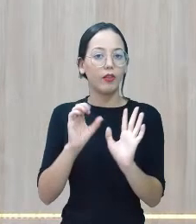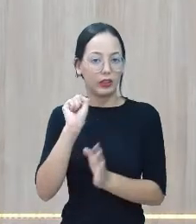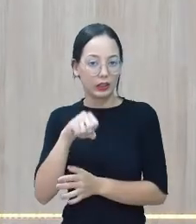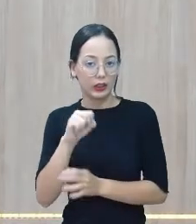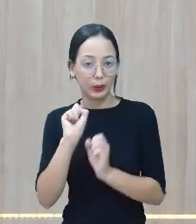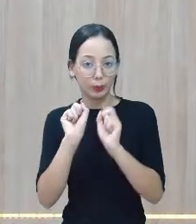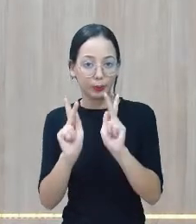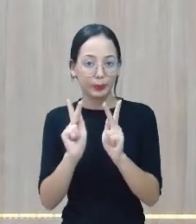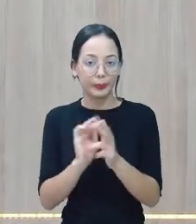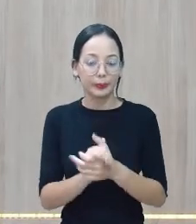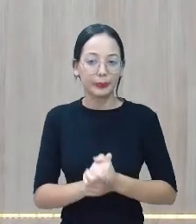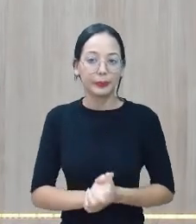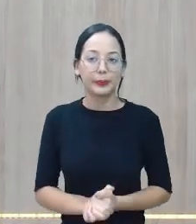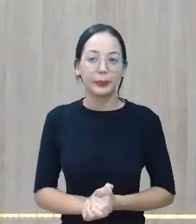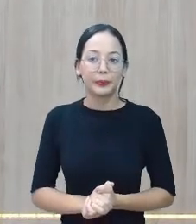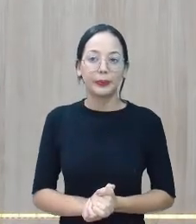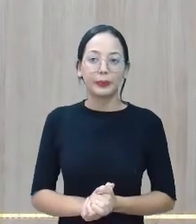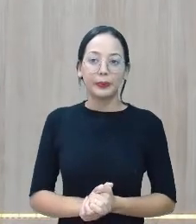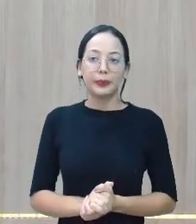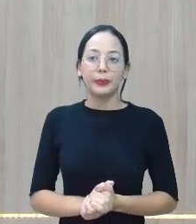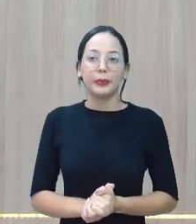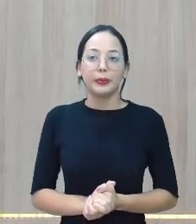Então, vamos lá.